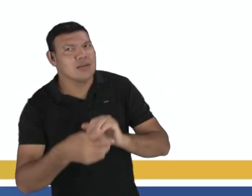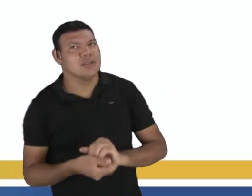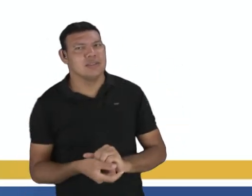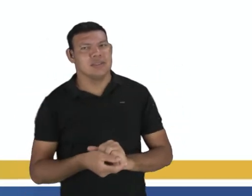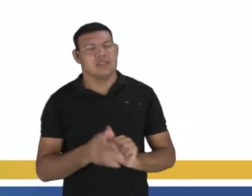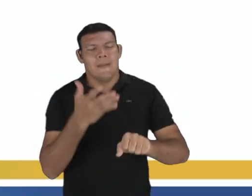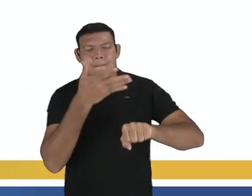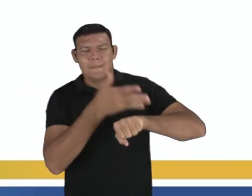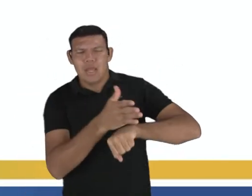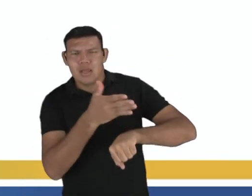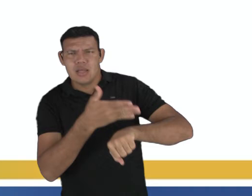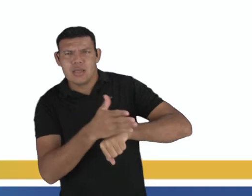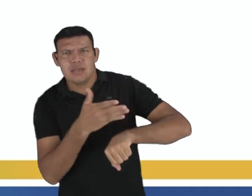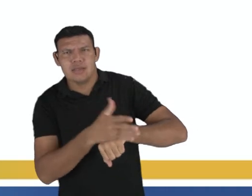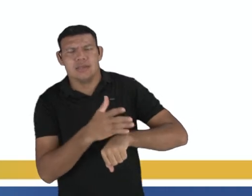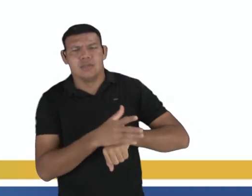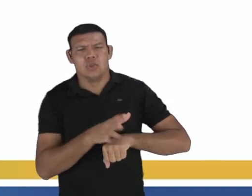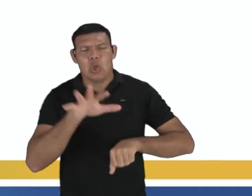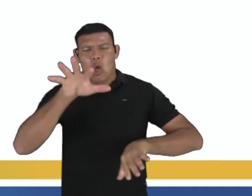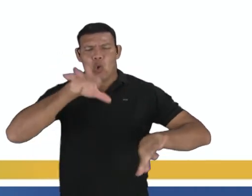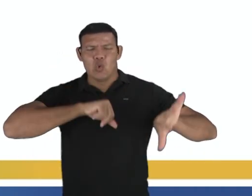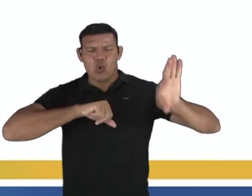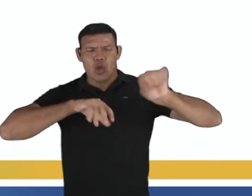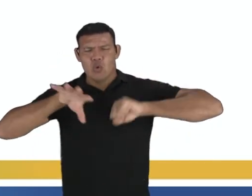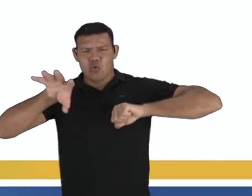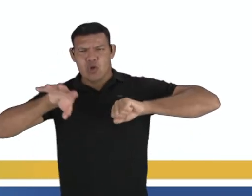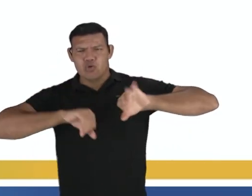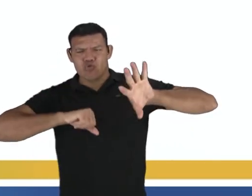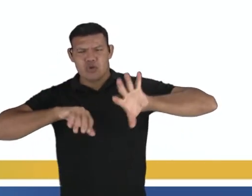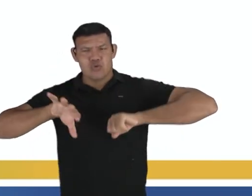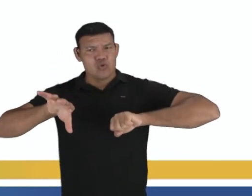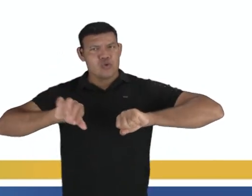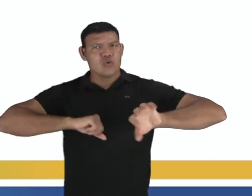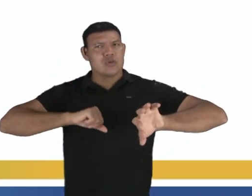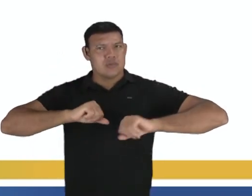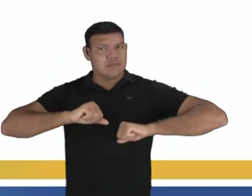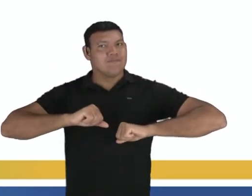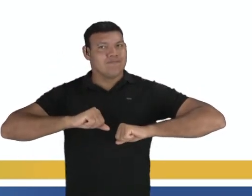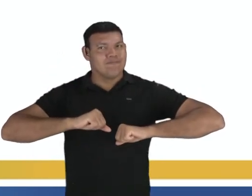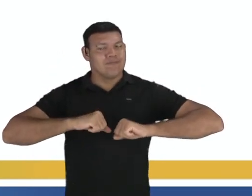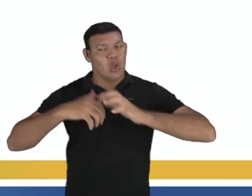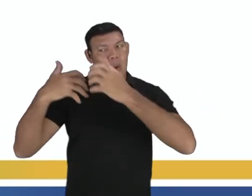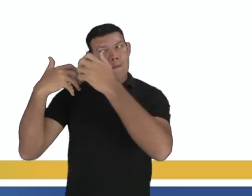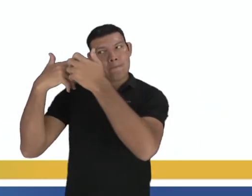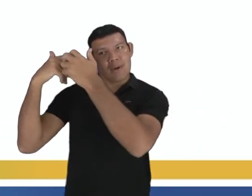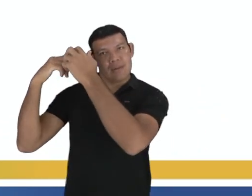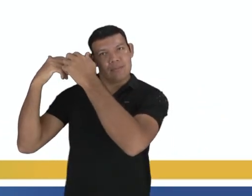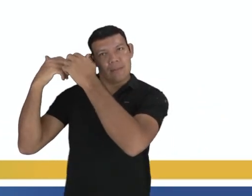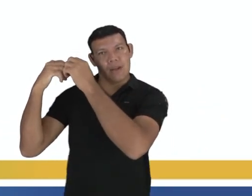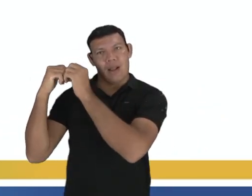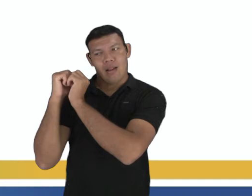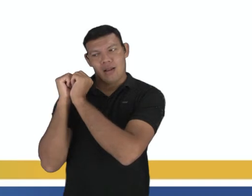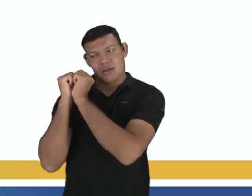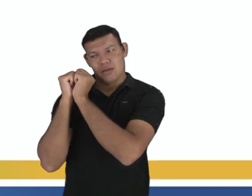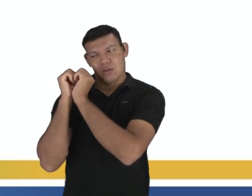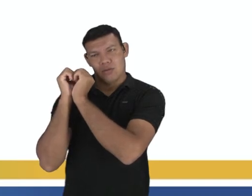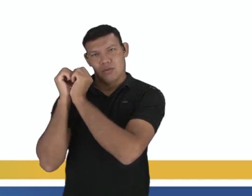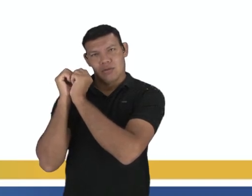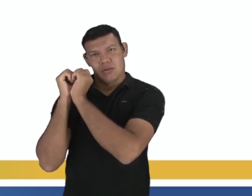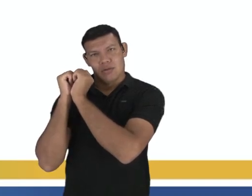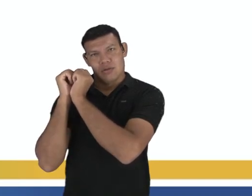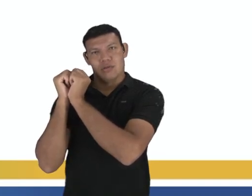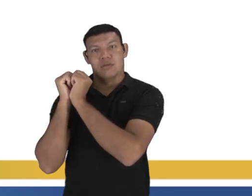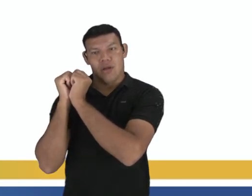né, praticando, vai internalizando, você consegue, o seu cérebro consegue